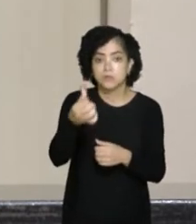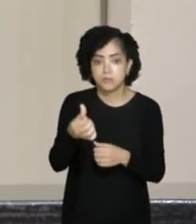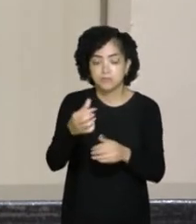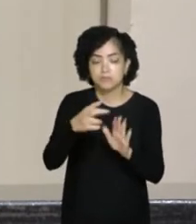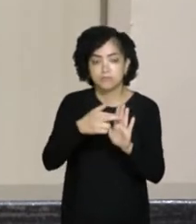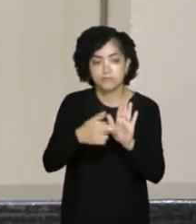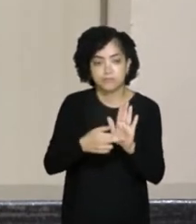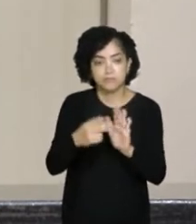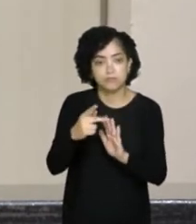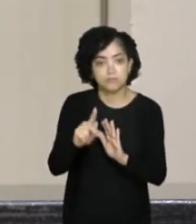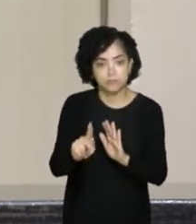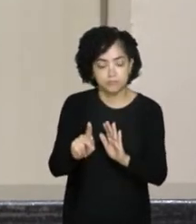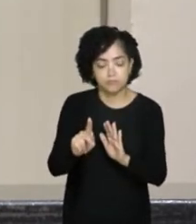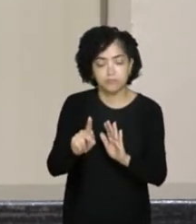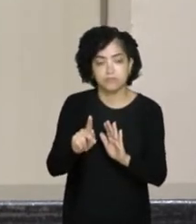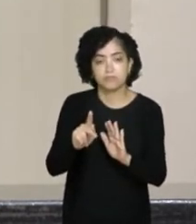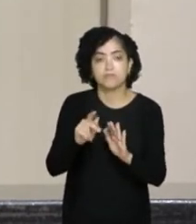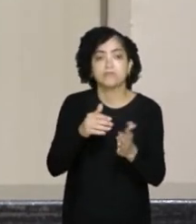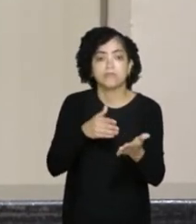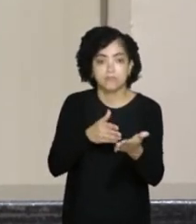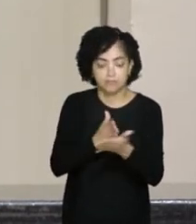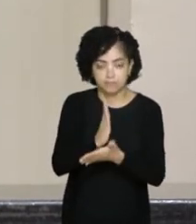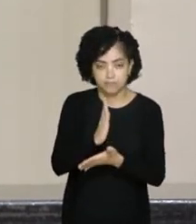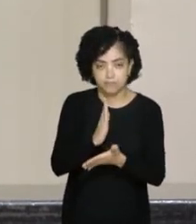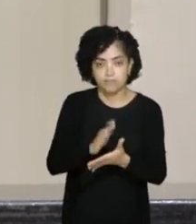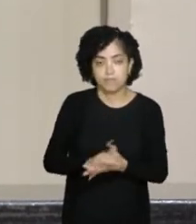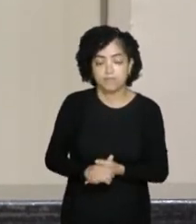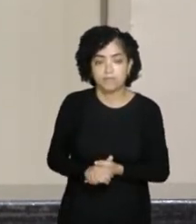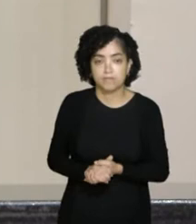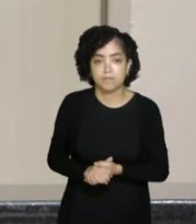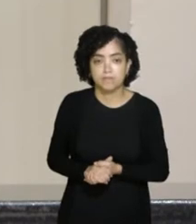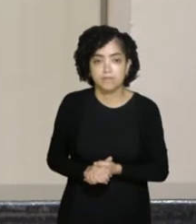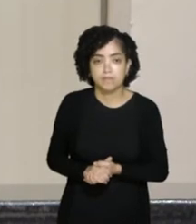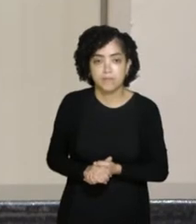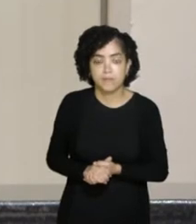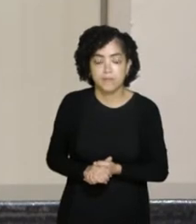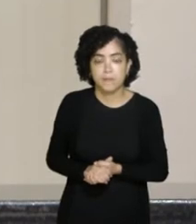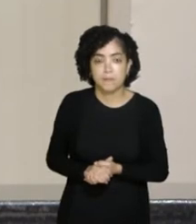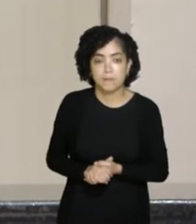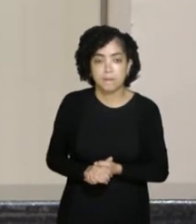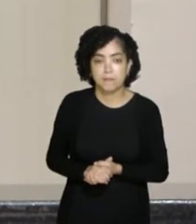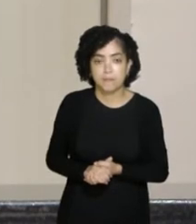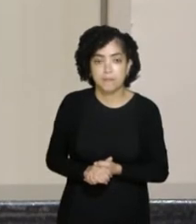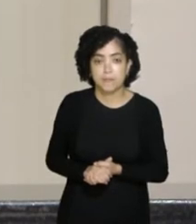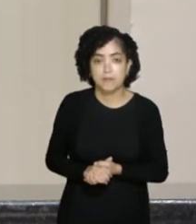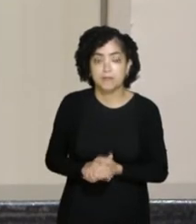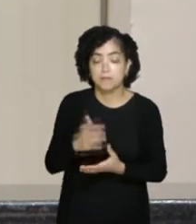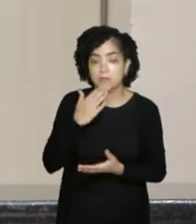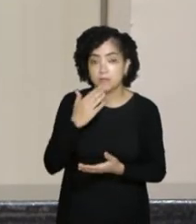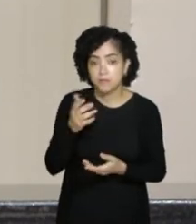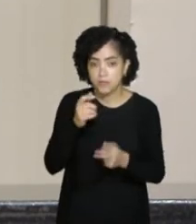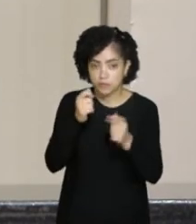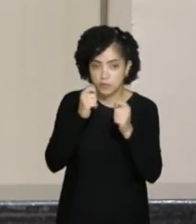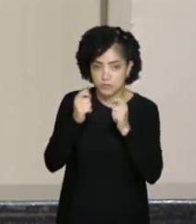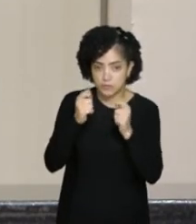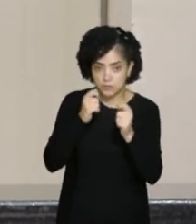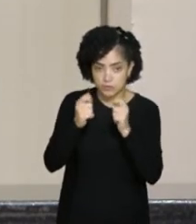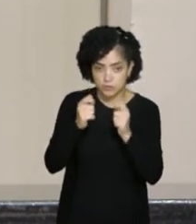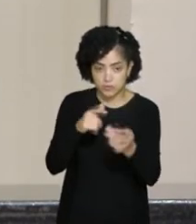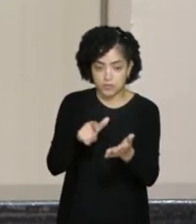o senhor presidente deu a por aprovado. Expediente. O senhor presidente solicitou que